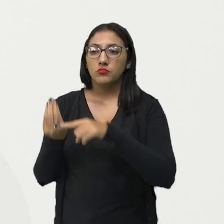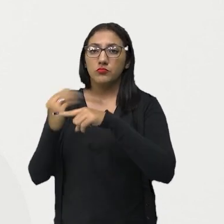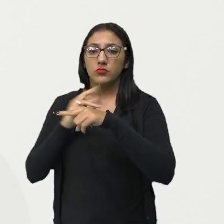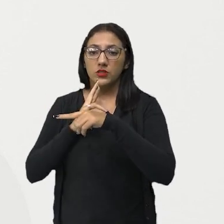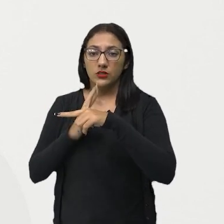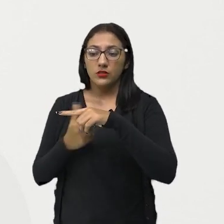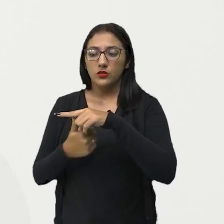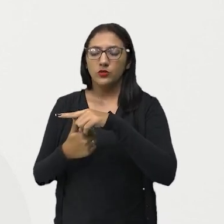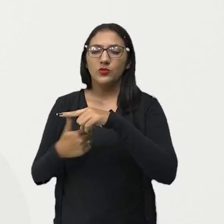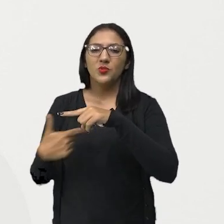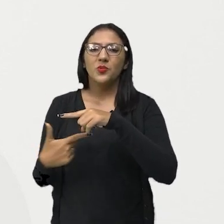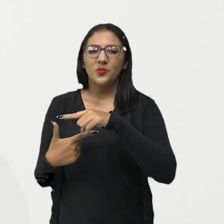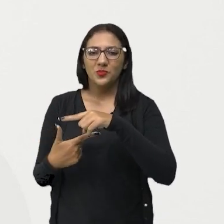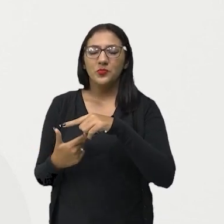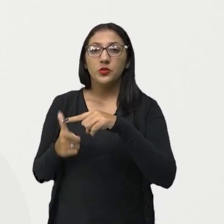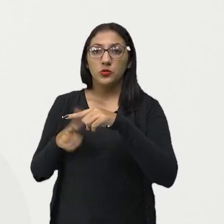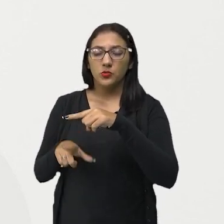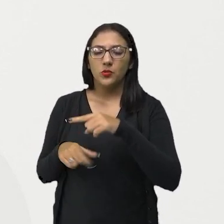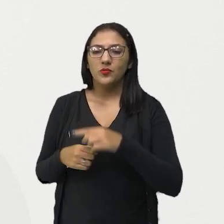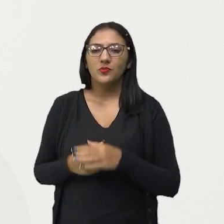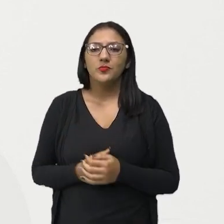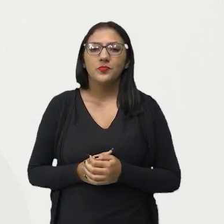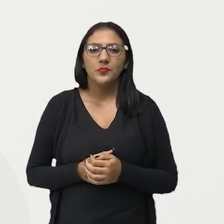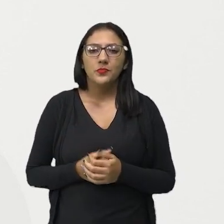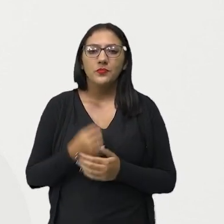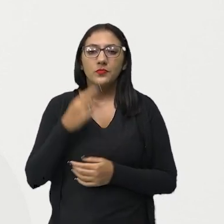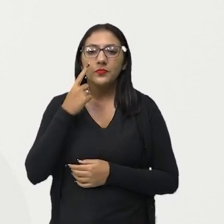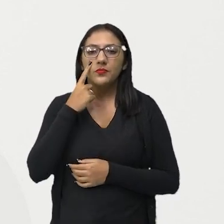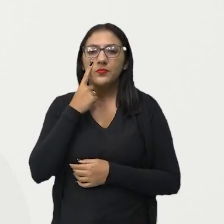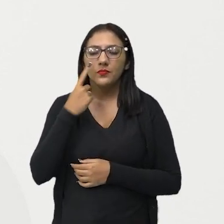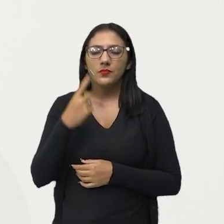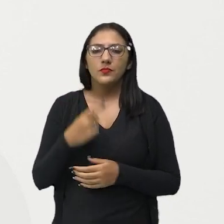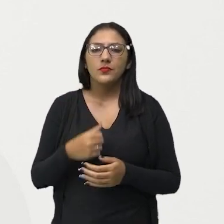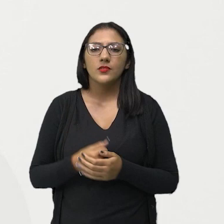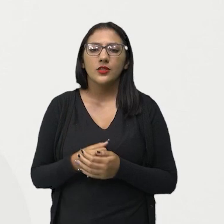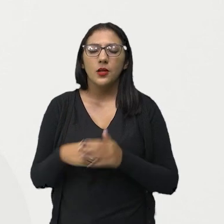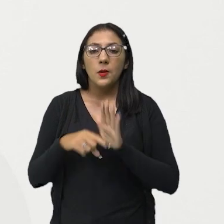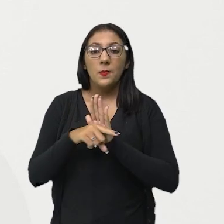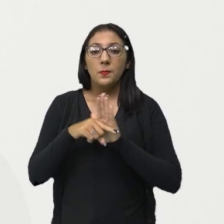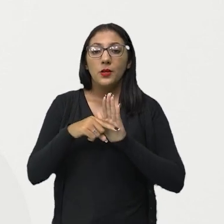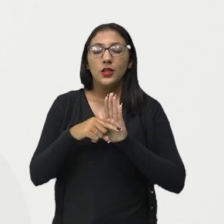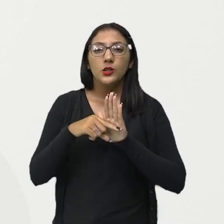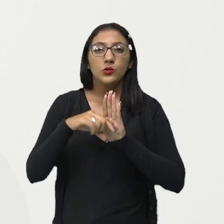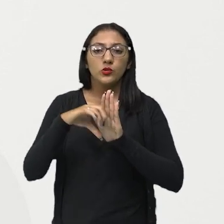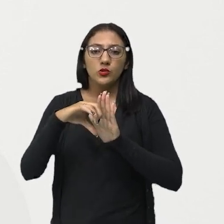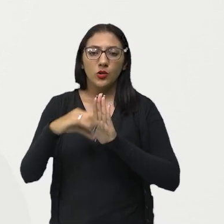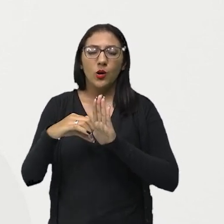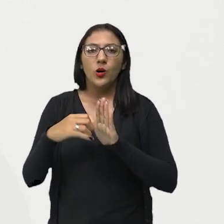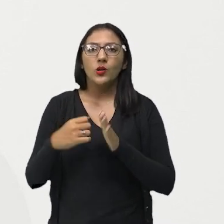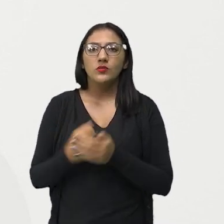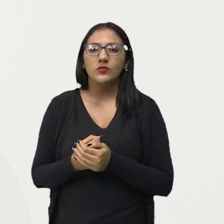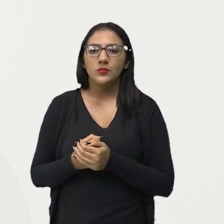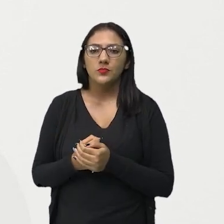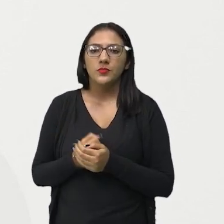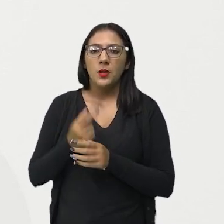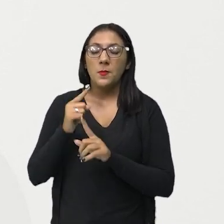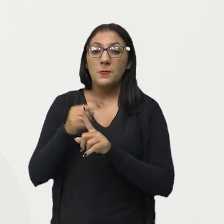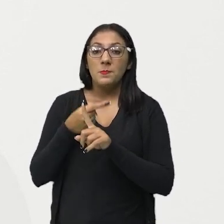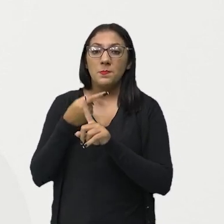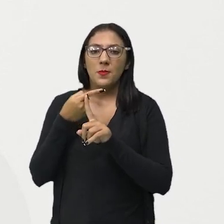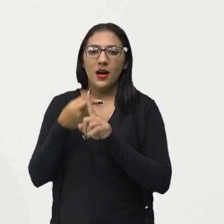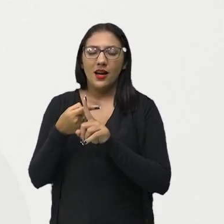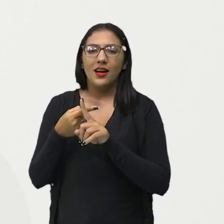o nosso denominador, que é 12. O nosso primeiro numerador vai ser menos 9, somado com o